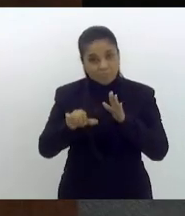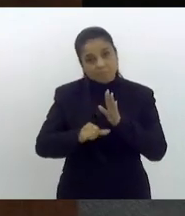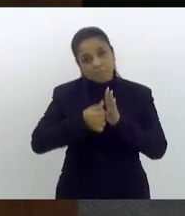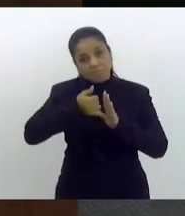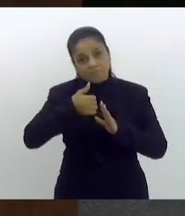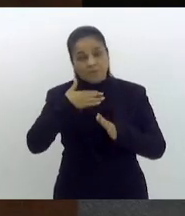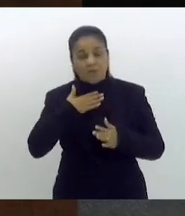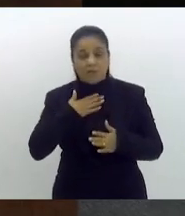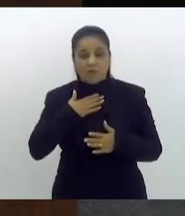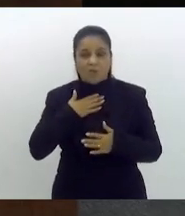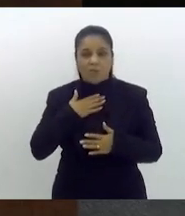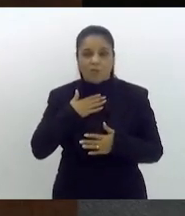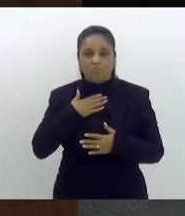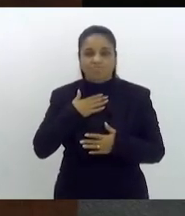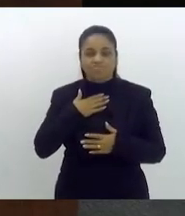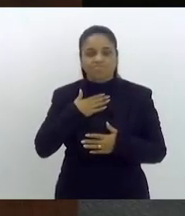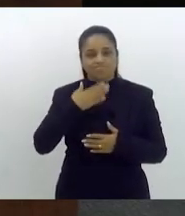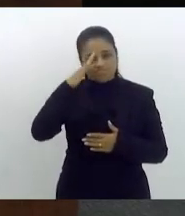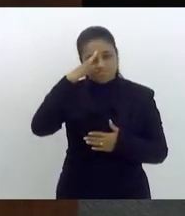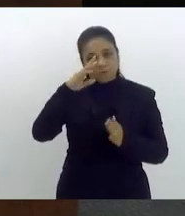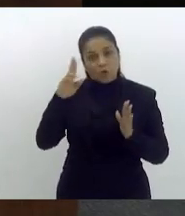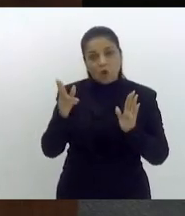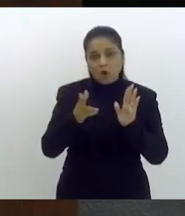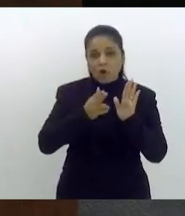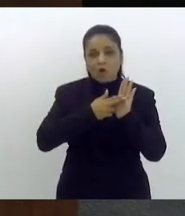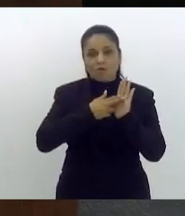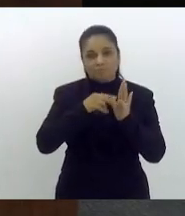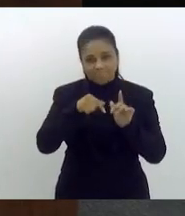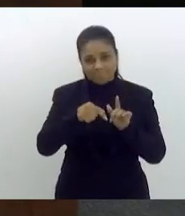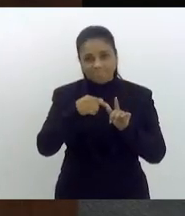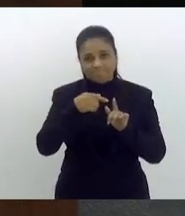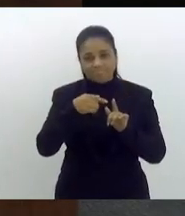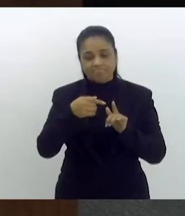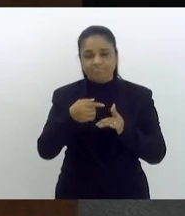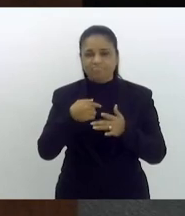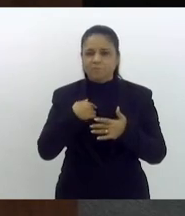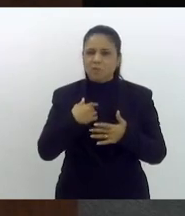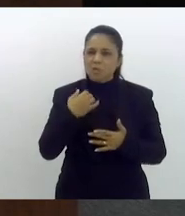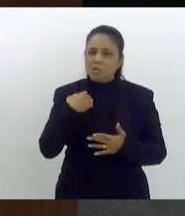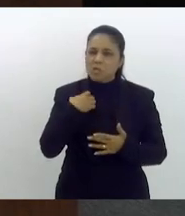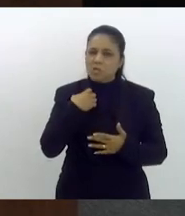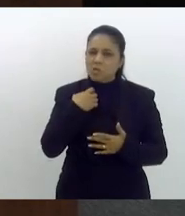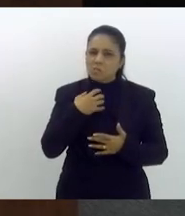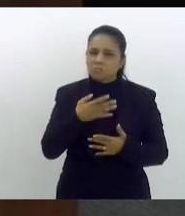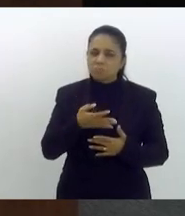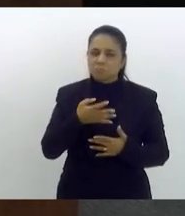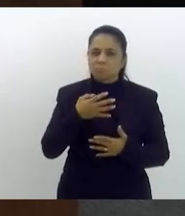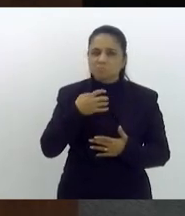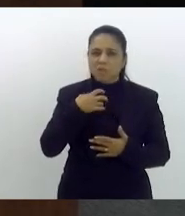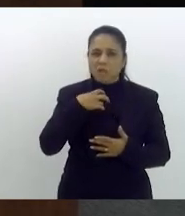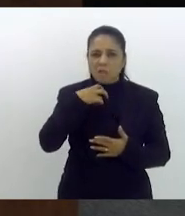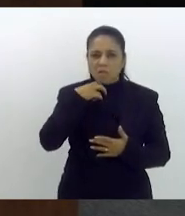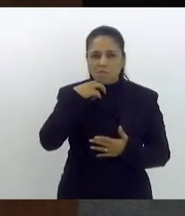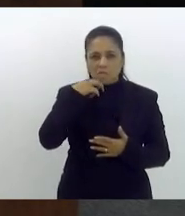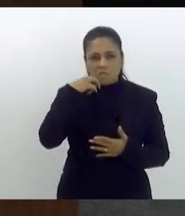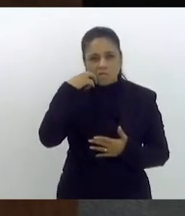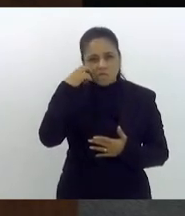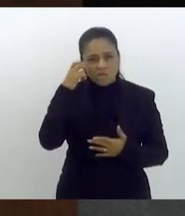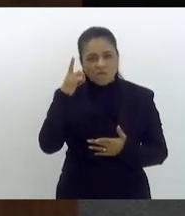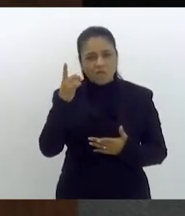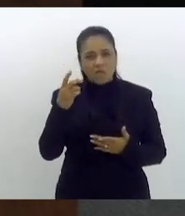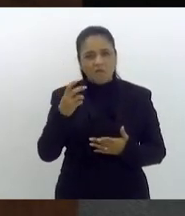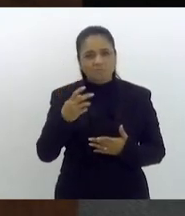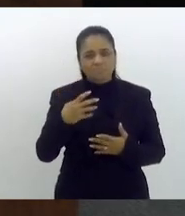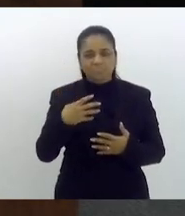e eu vou confessar uma coisa Senhora eu tenho ficado muito decepcionado e desapontada com o nível